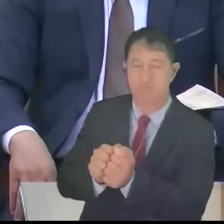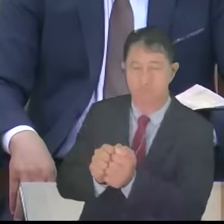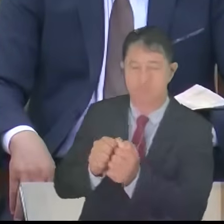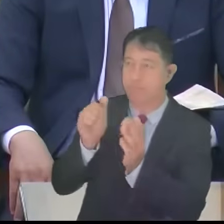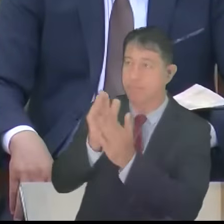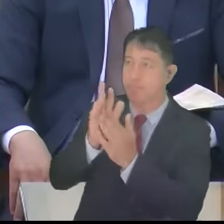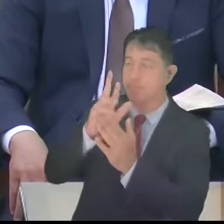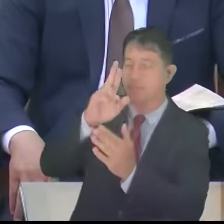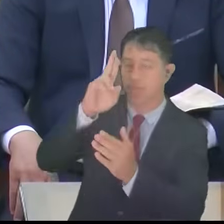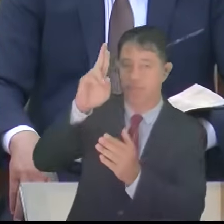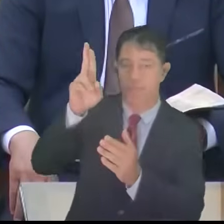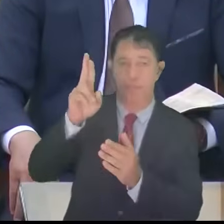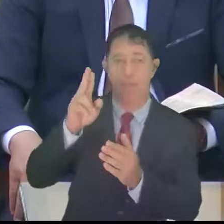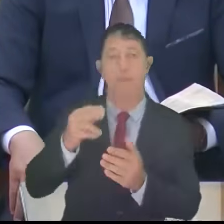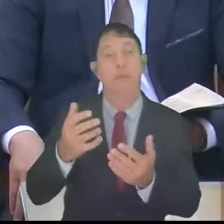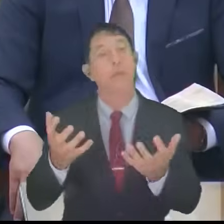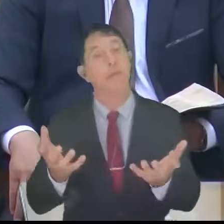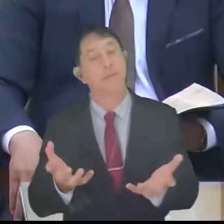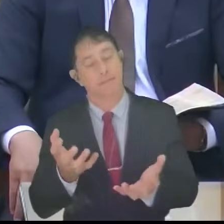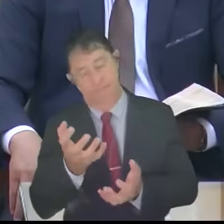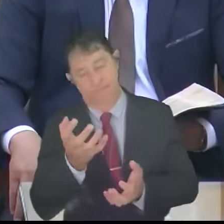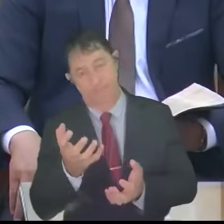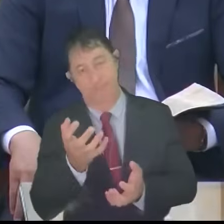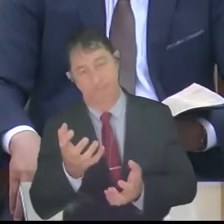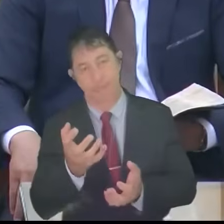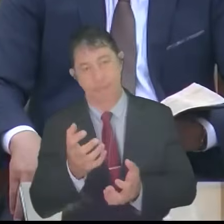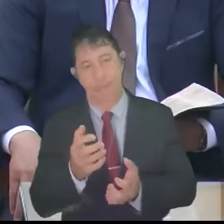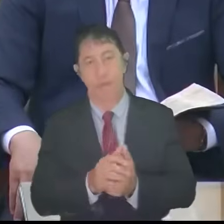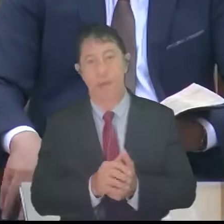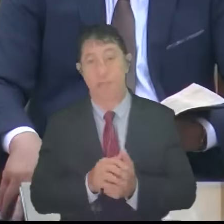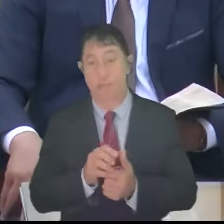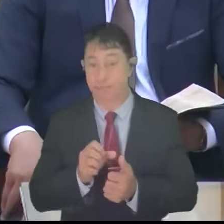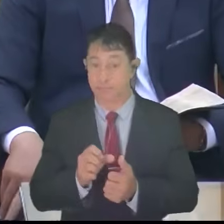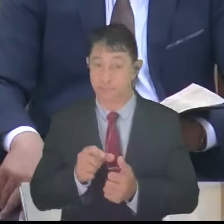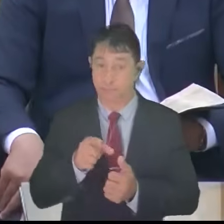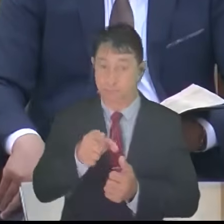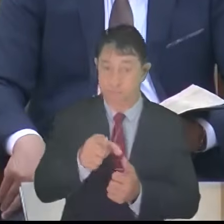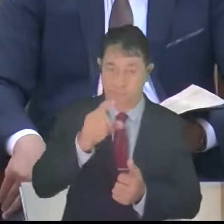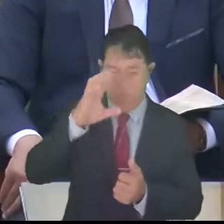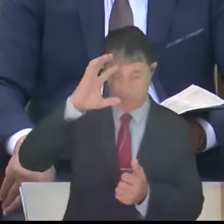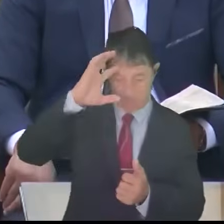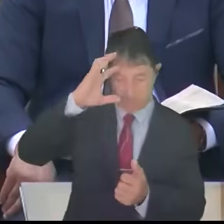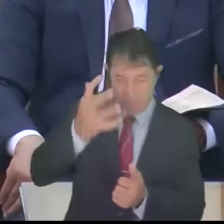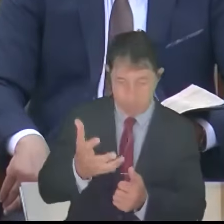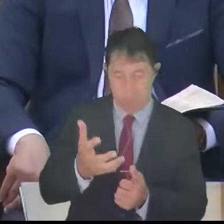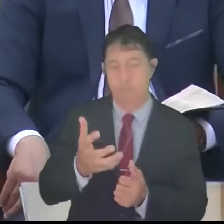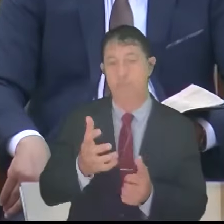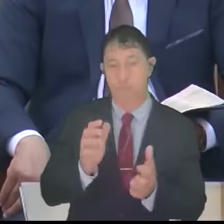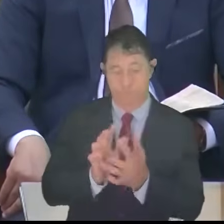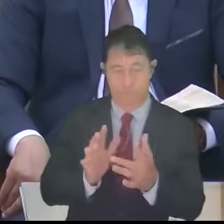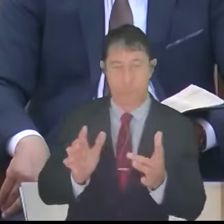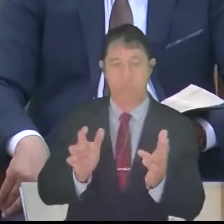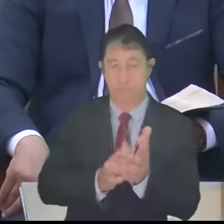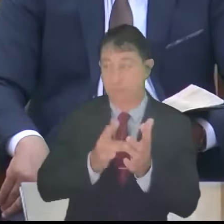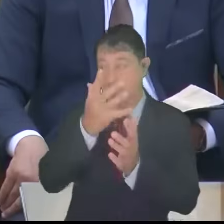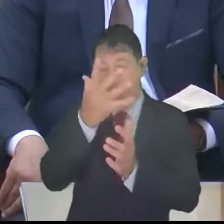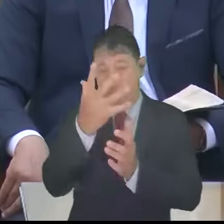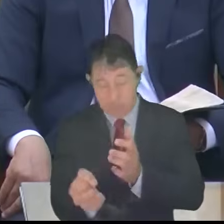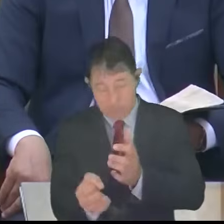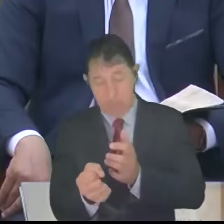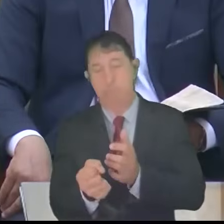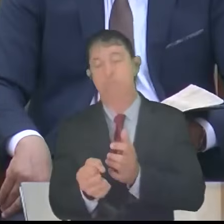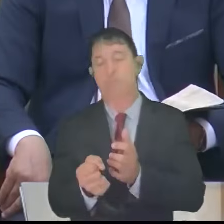do Senhor. E eu quero dizer que quando você se entrega para Jesus, quando você aceita Jesus como